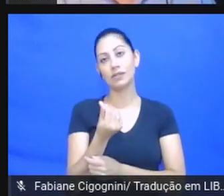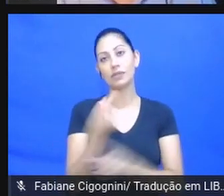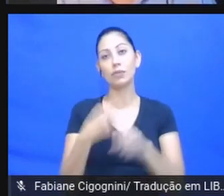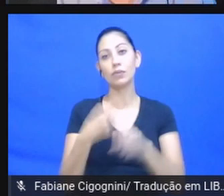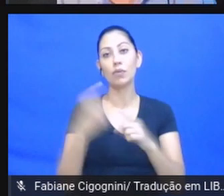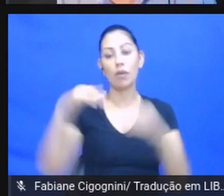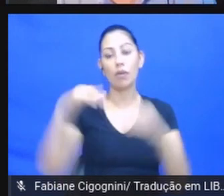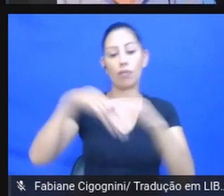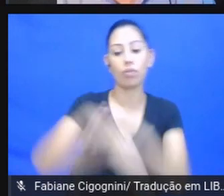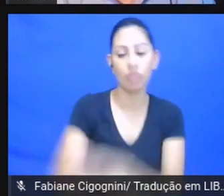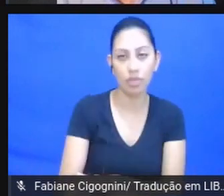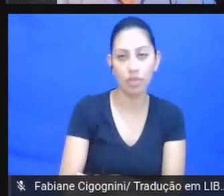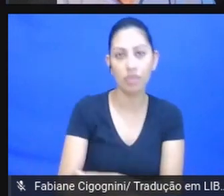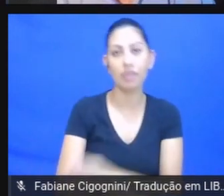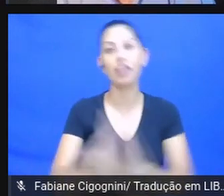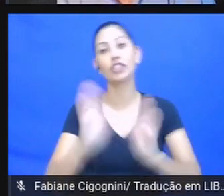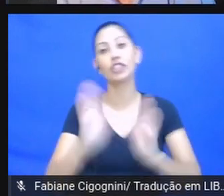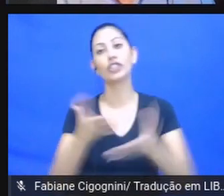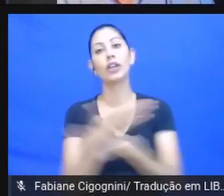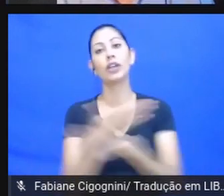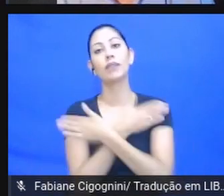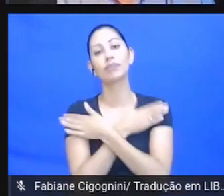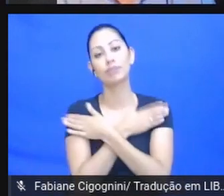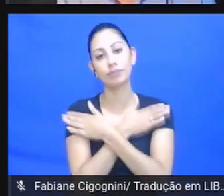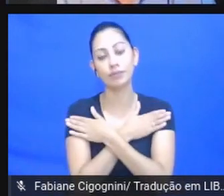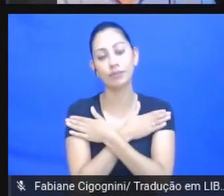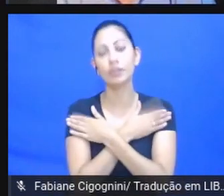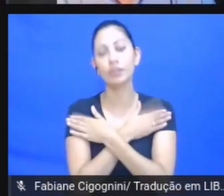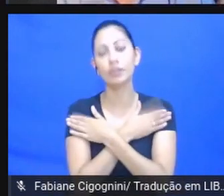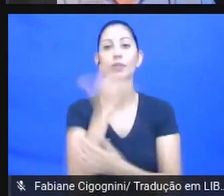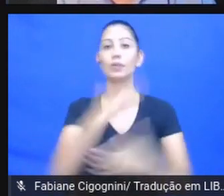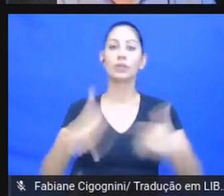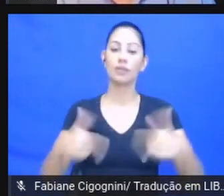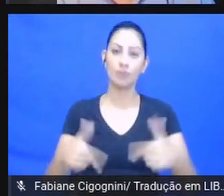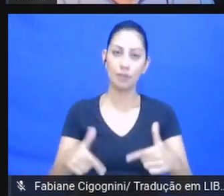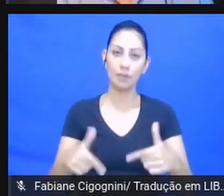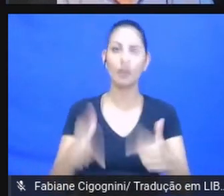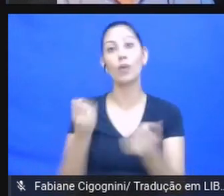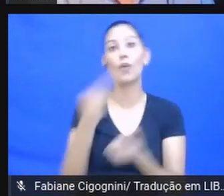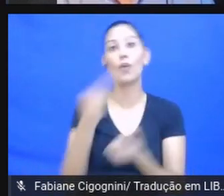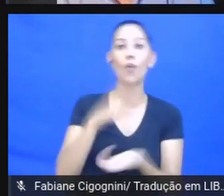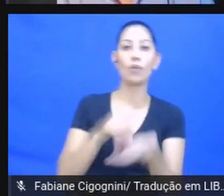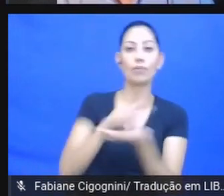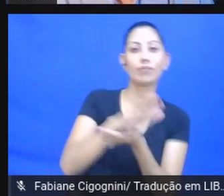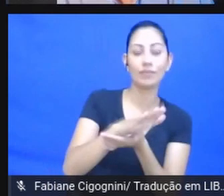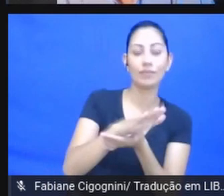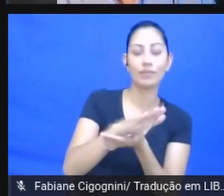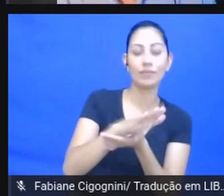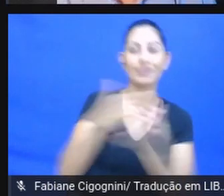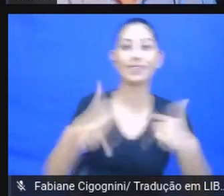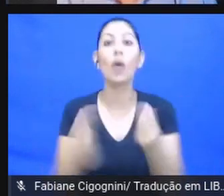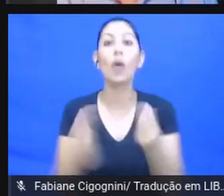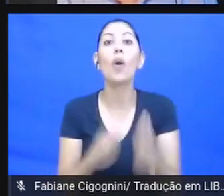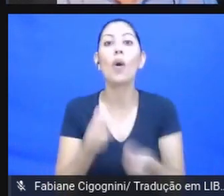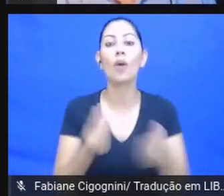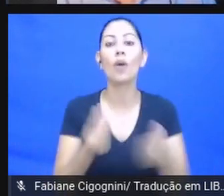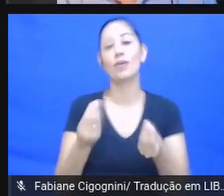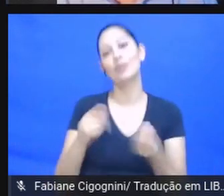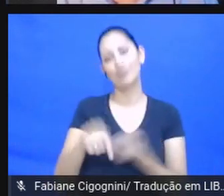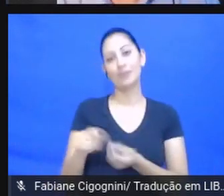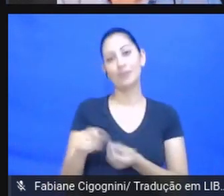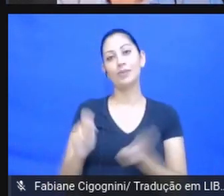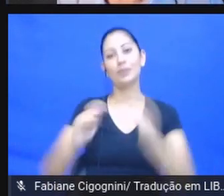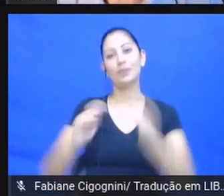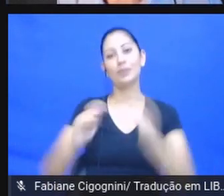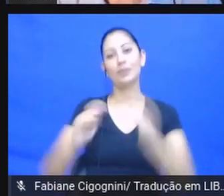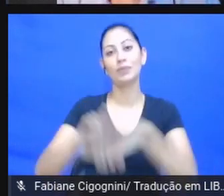estão com dificuldades e que estão vendo um pouco como manter, no